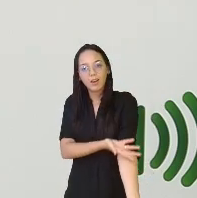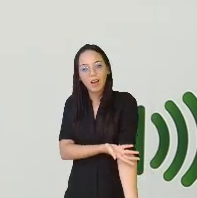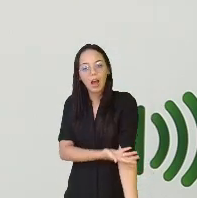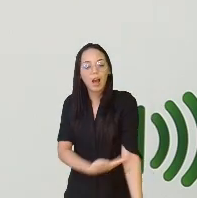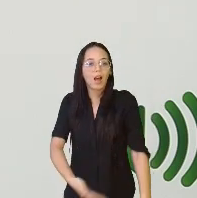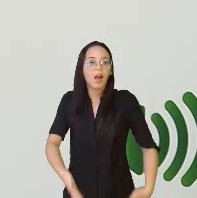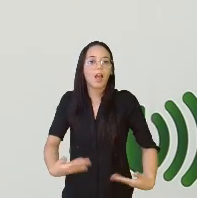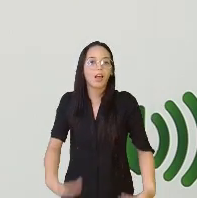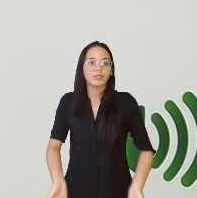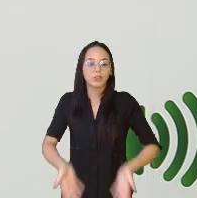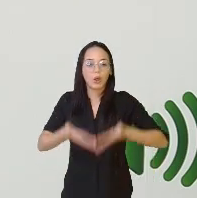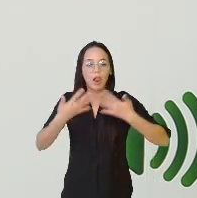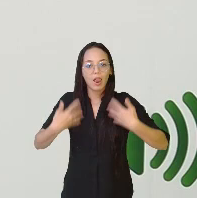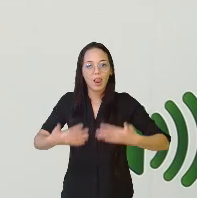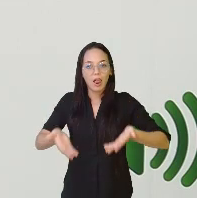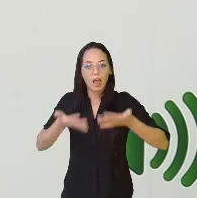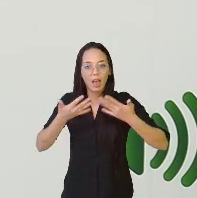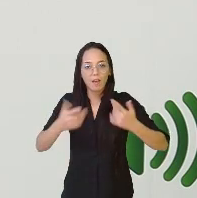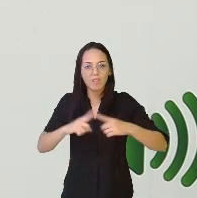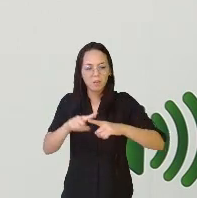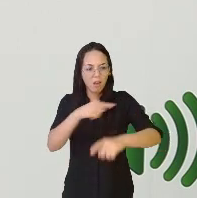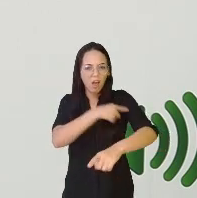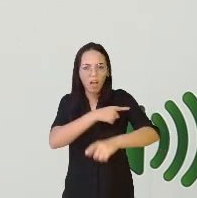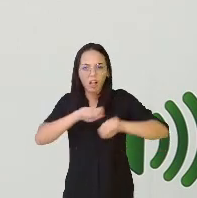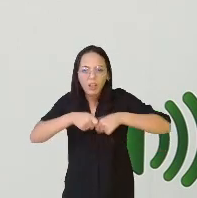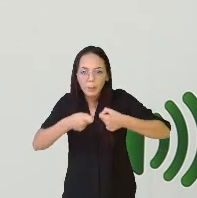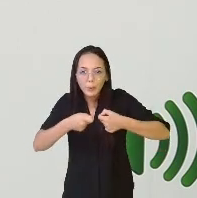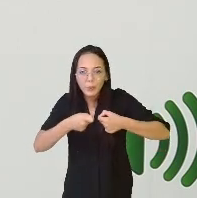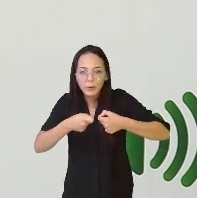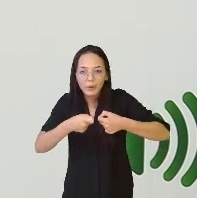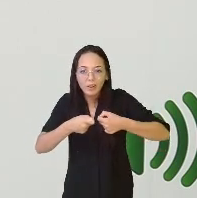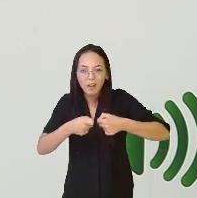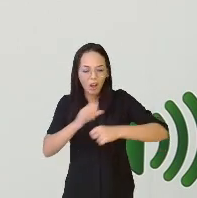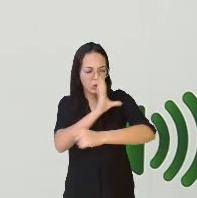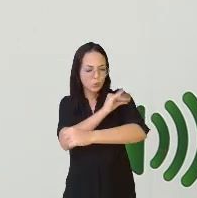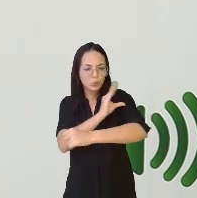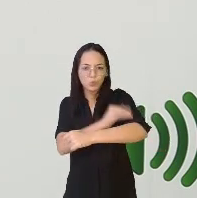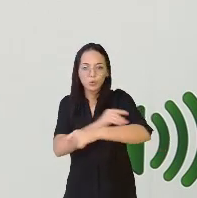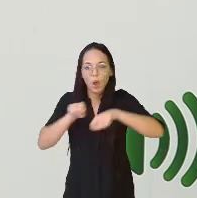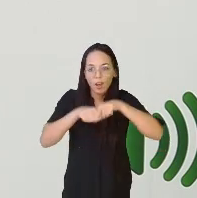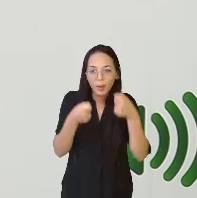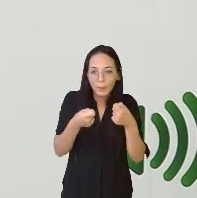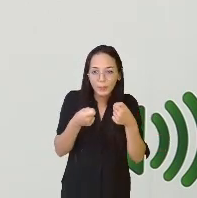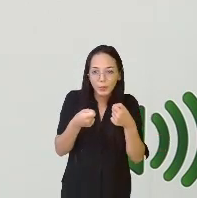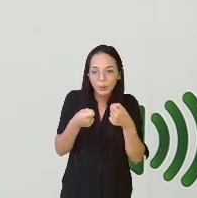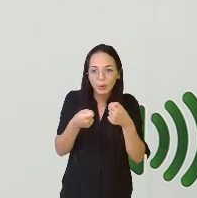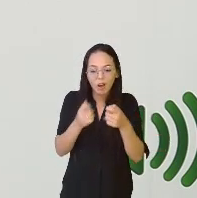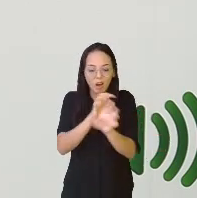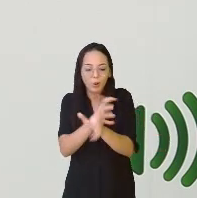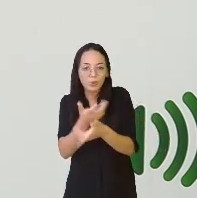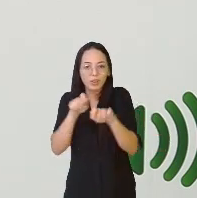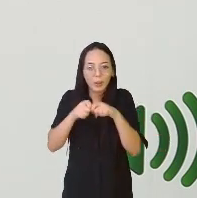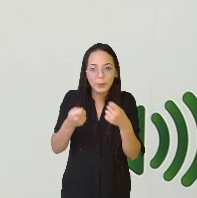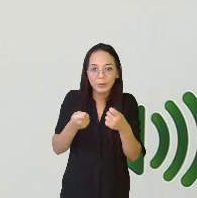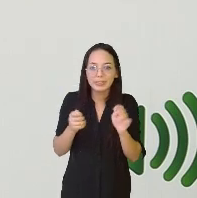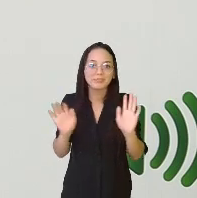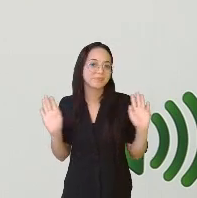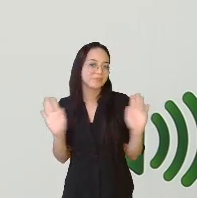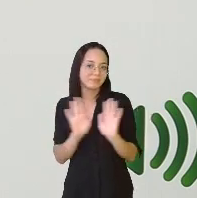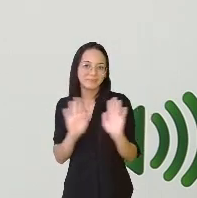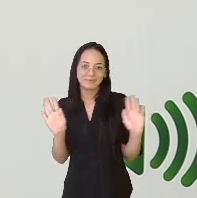estar relaxado. Mas o meu braço quebrou, o meu músculo ele quebrou, o meu osso quebrou?